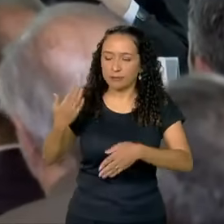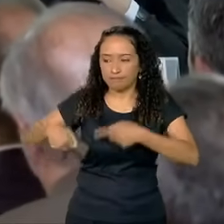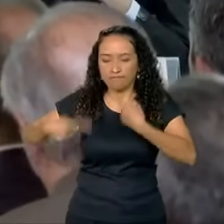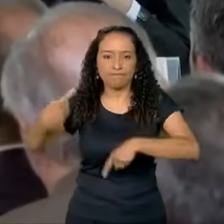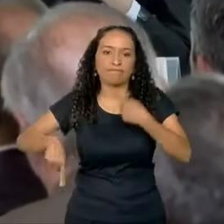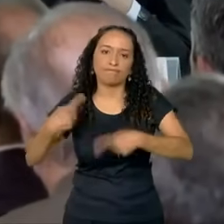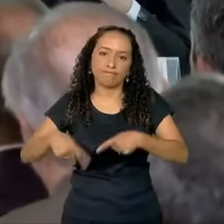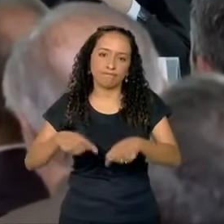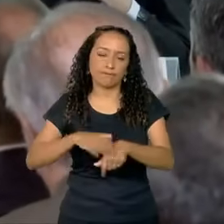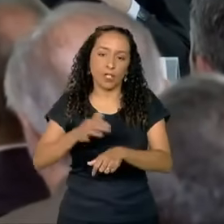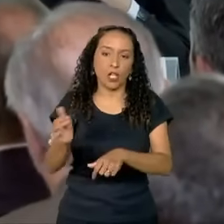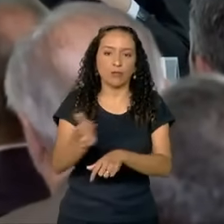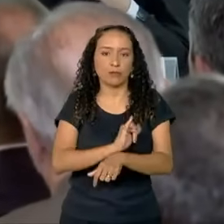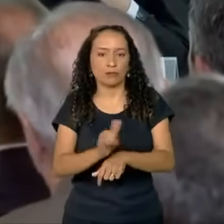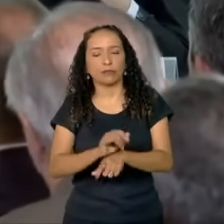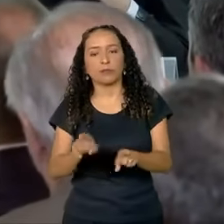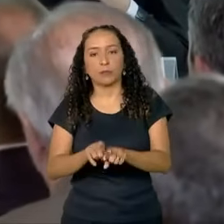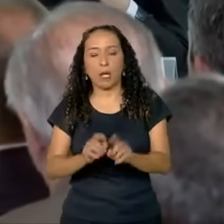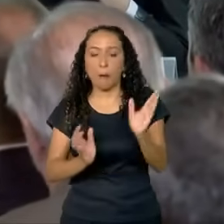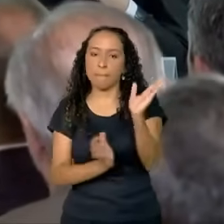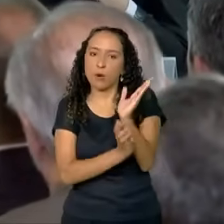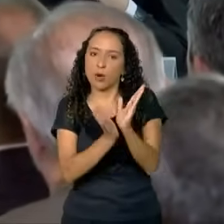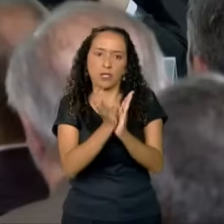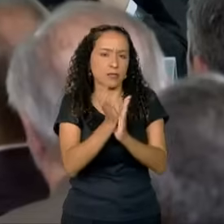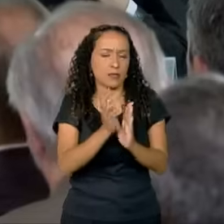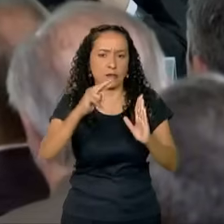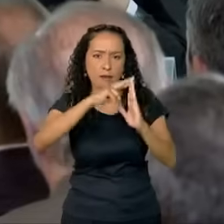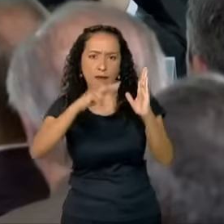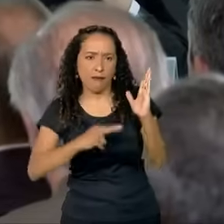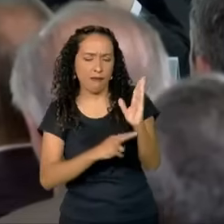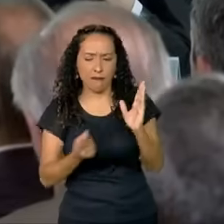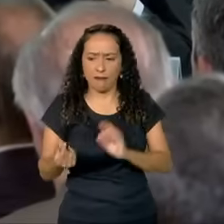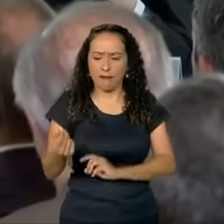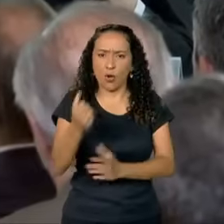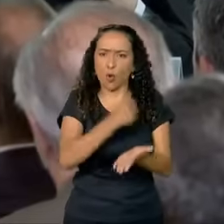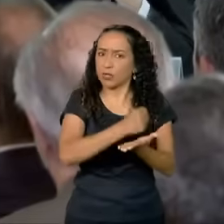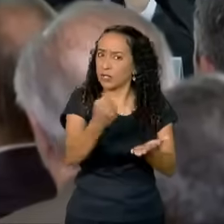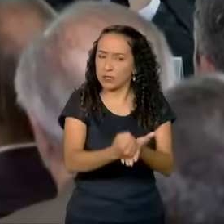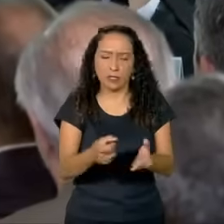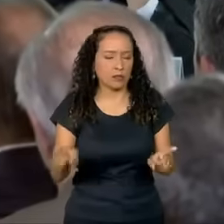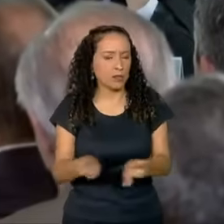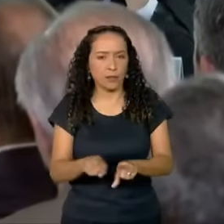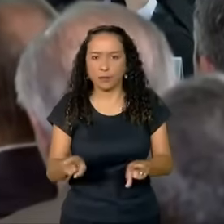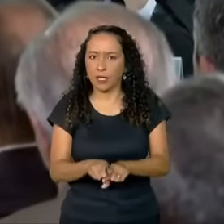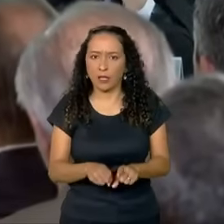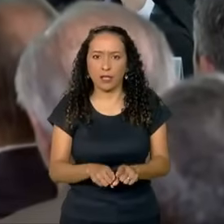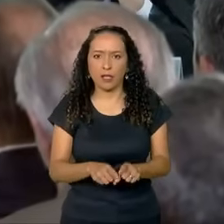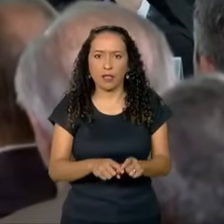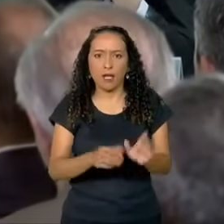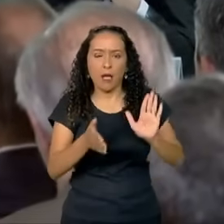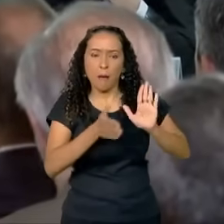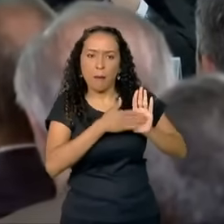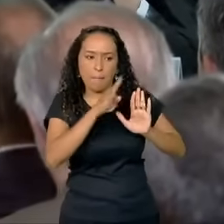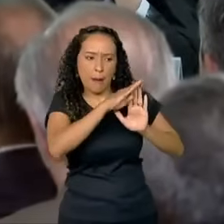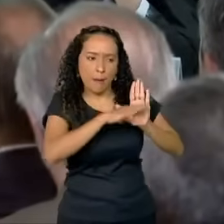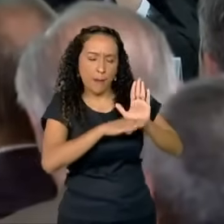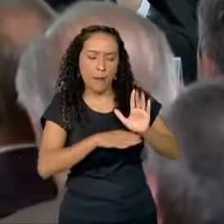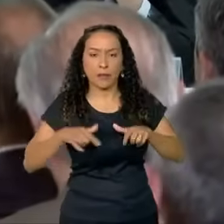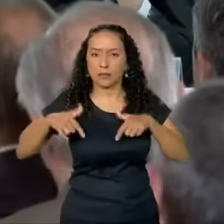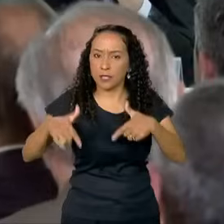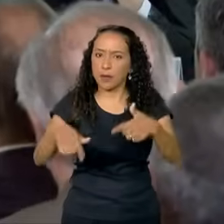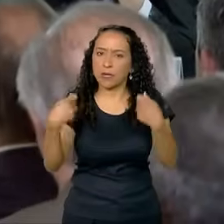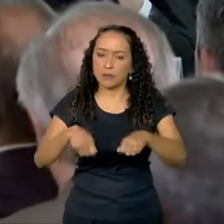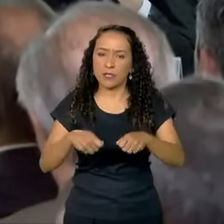ação, certamente. Na burocracia, né, regras para recursos e contratação, planos de trabalho precisarão ser